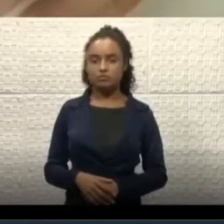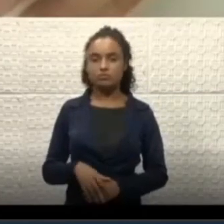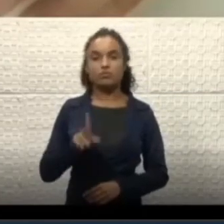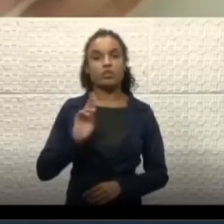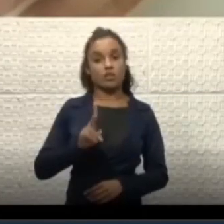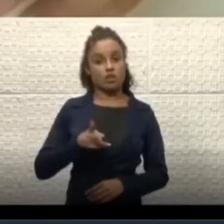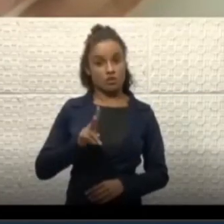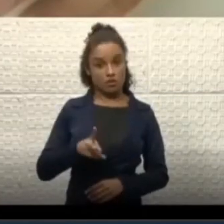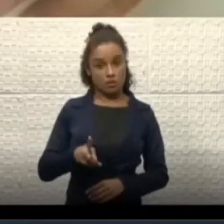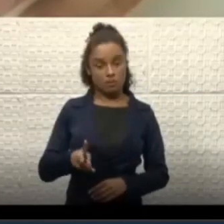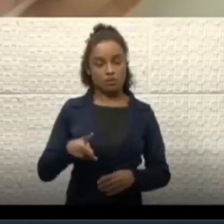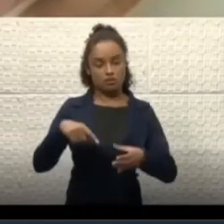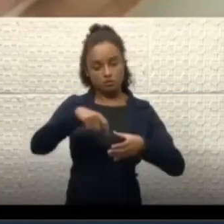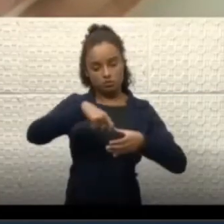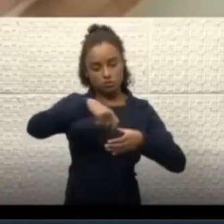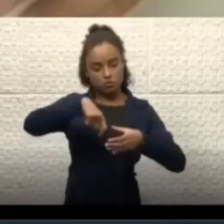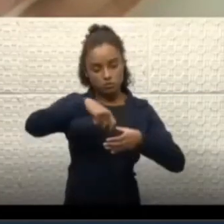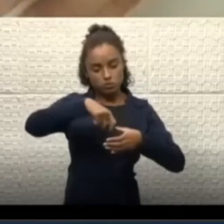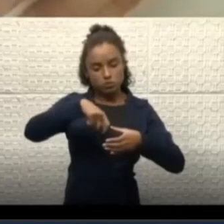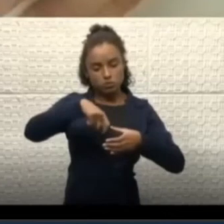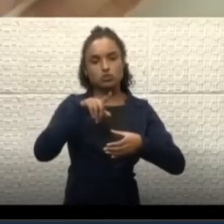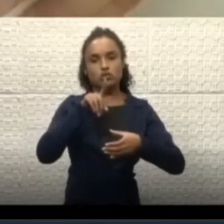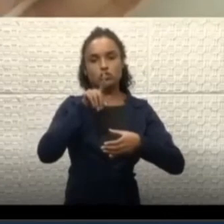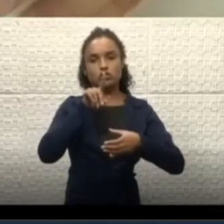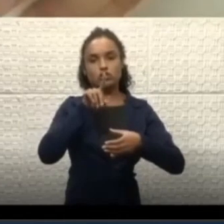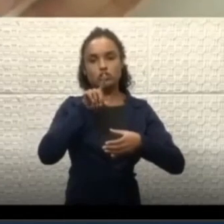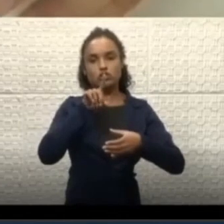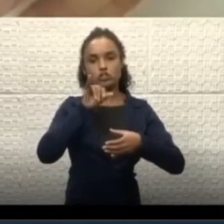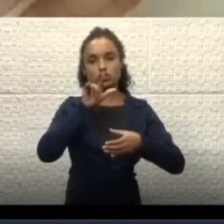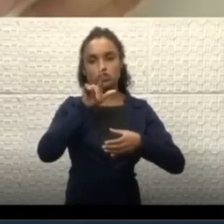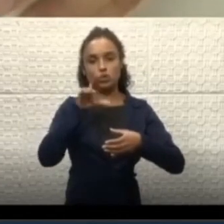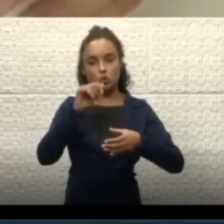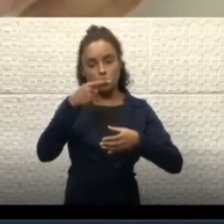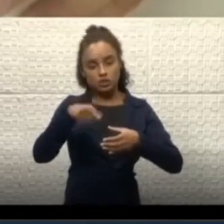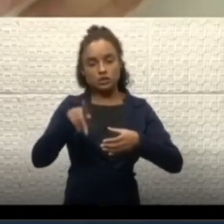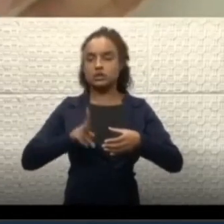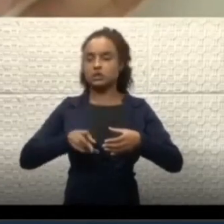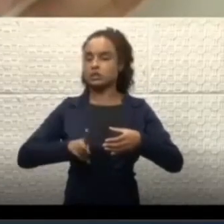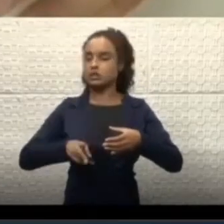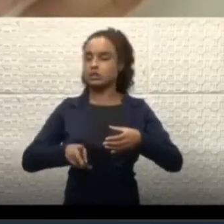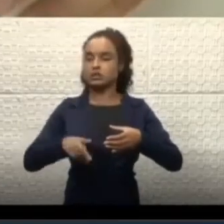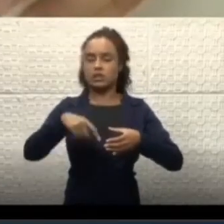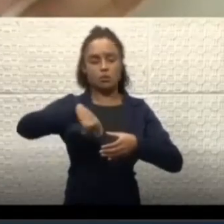Então, sempre a diluição, o máximo que a gente puder, constante.